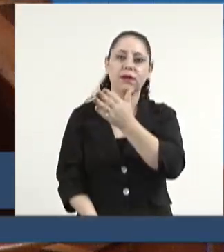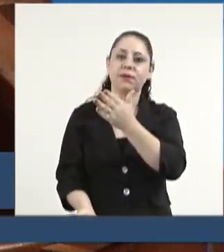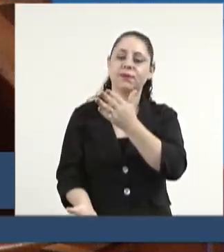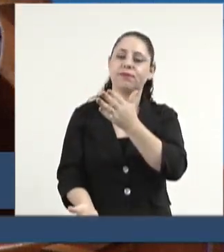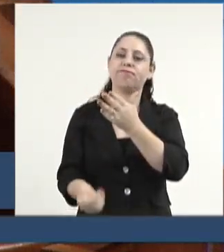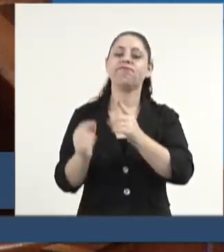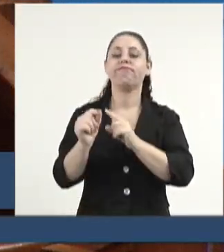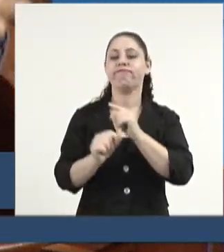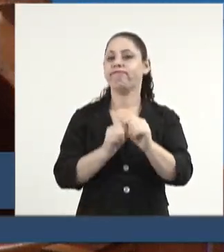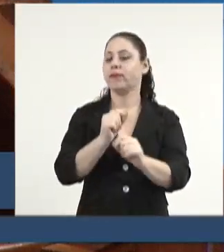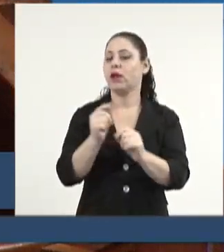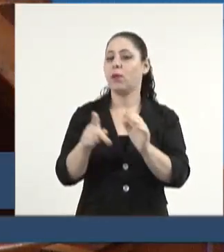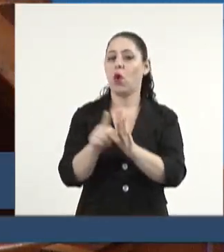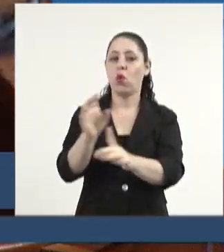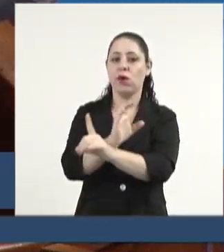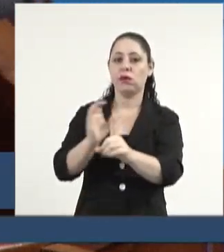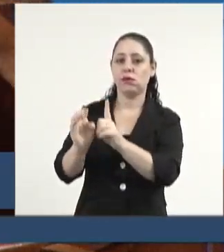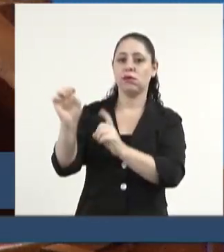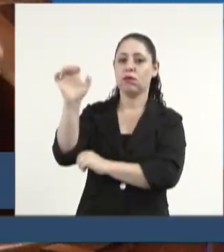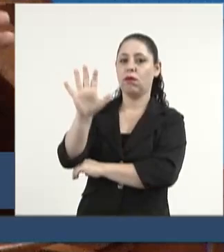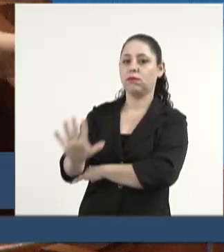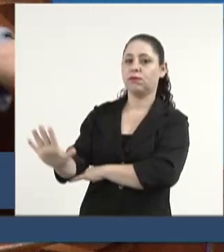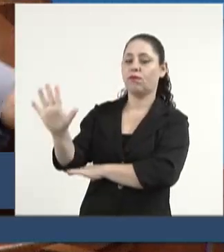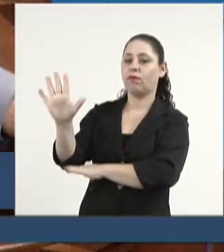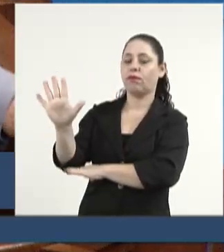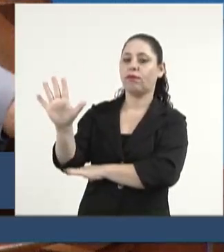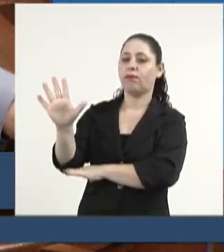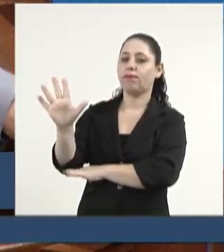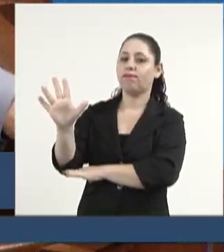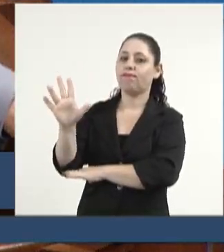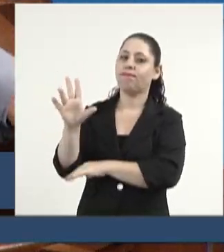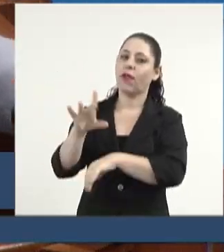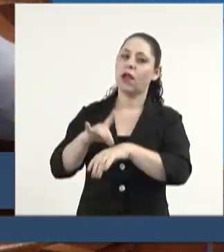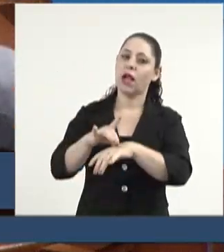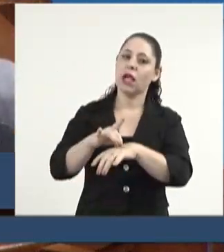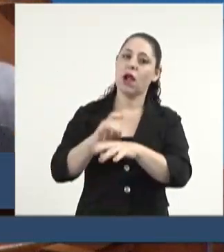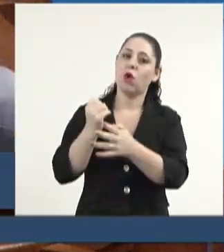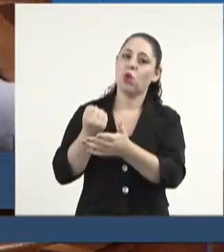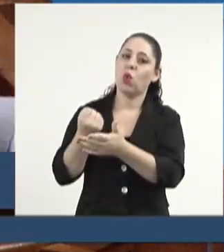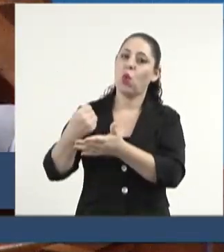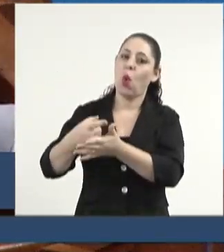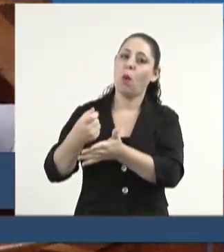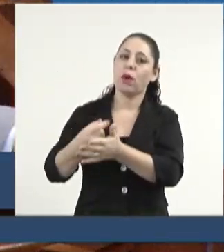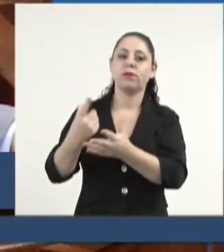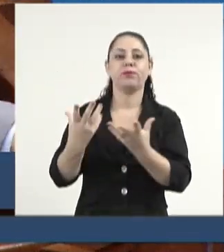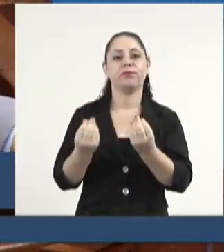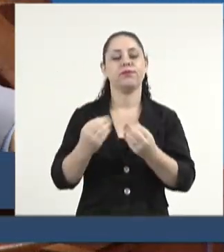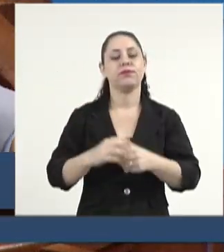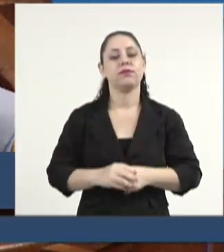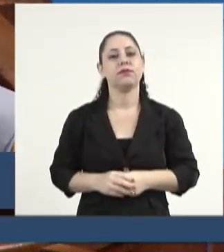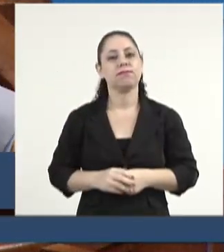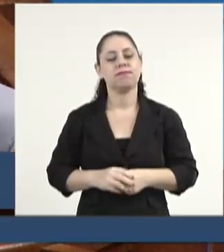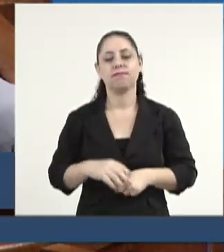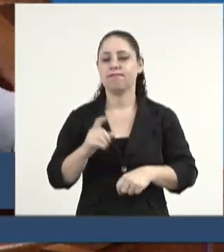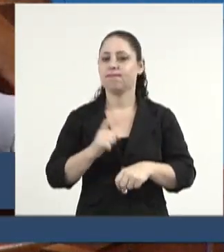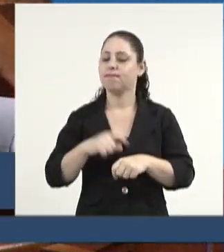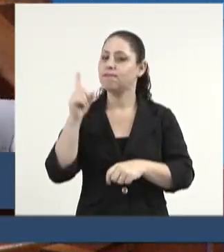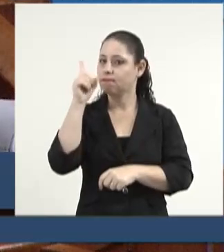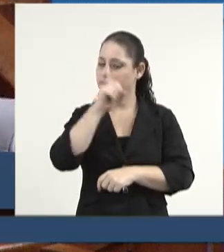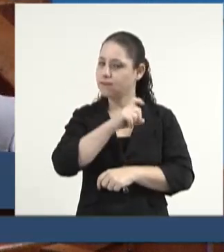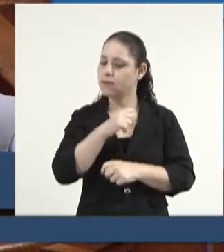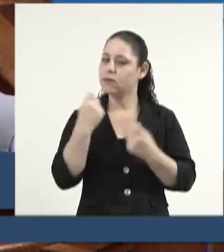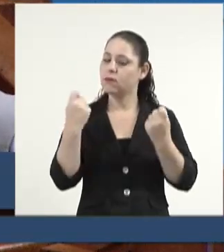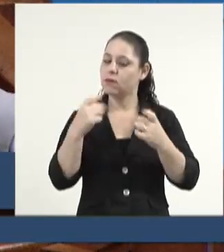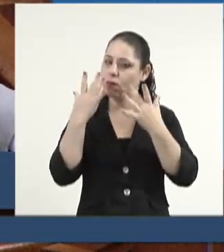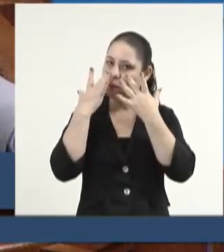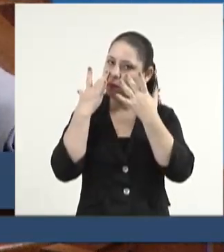mercado, que é a Comunidade Comum Europeia, principalmente para a nossa carne. Então, assim, é um momento delicado, que merece